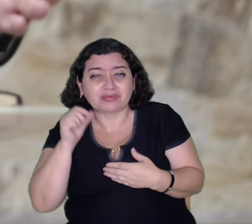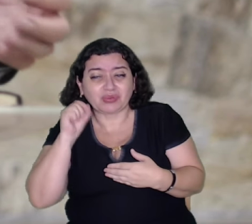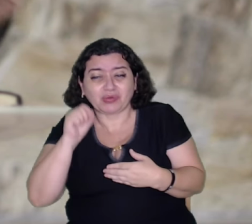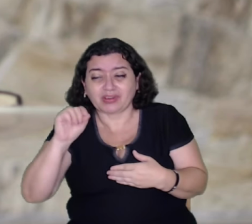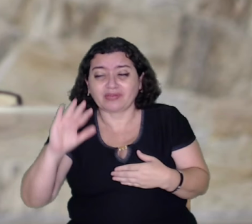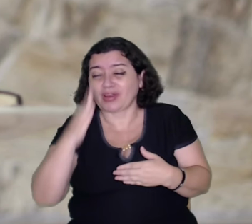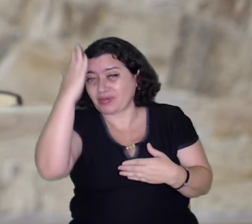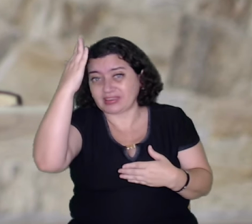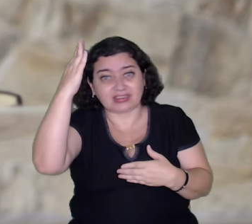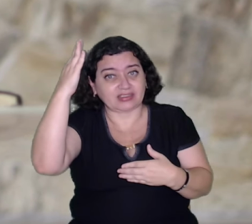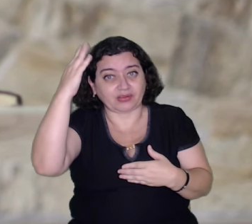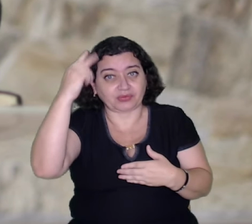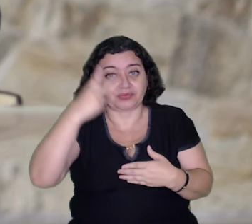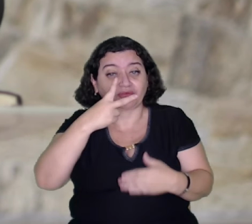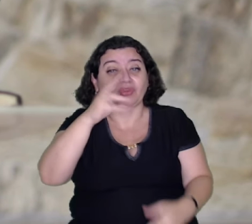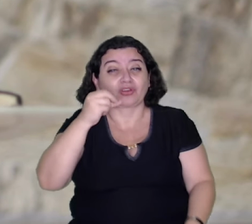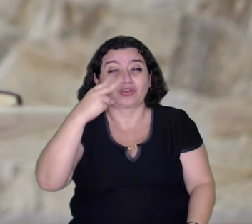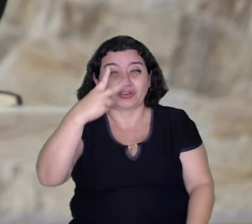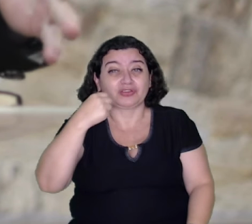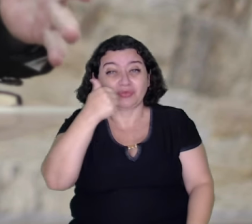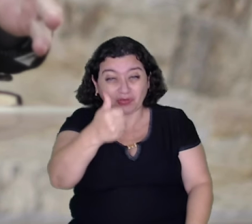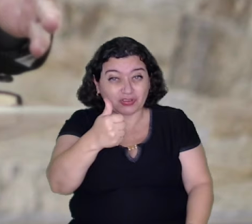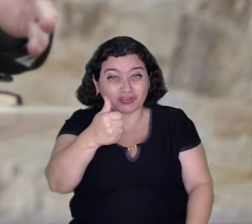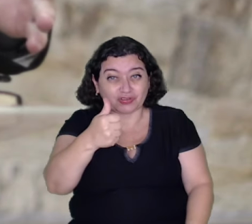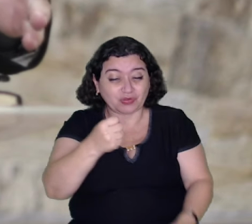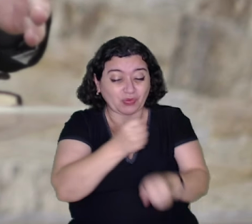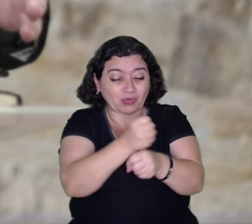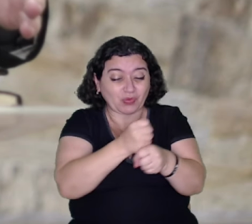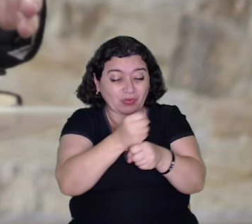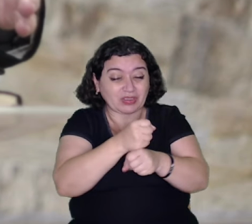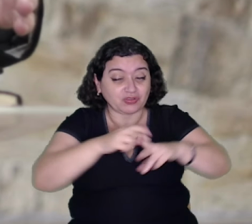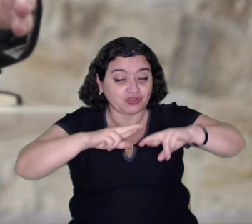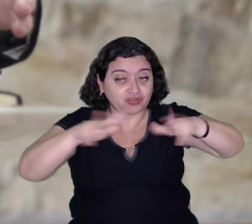acontecer. Não, não, 2021, um ano diferente.